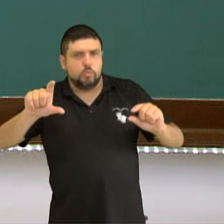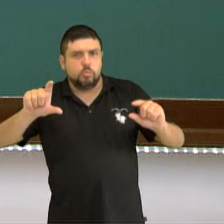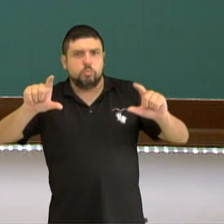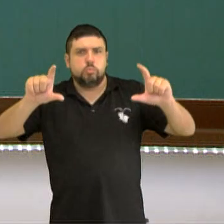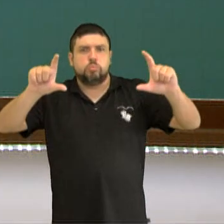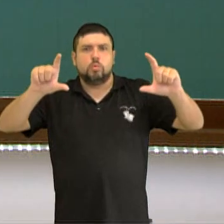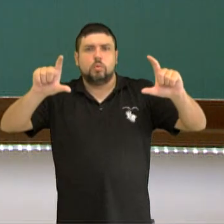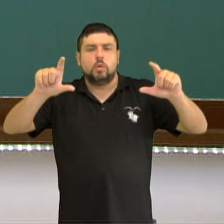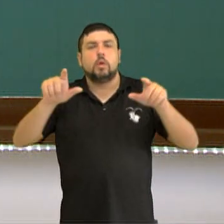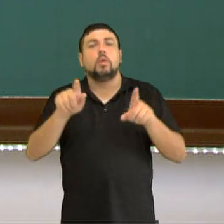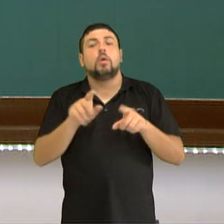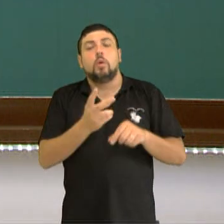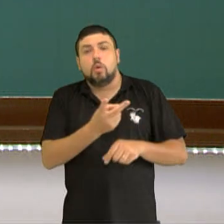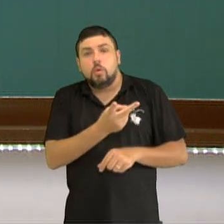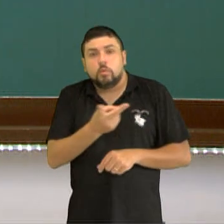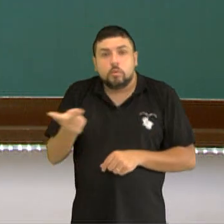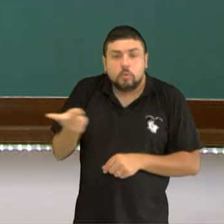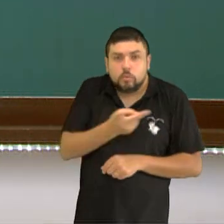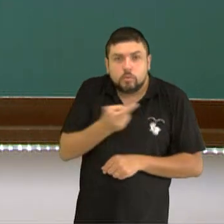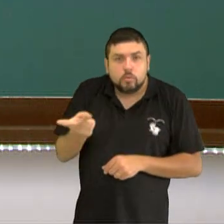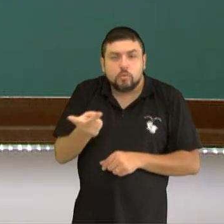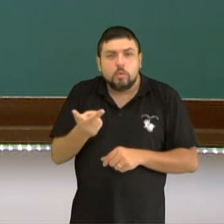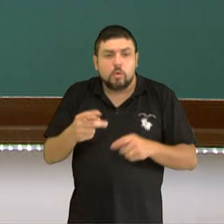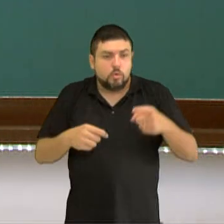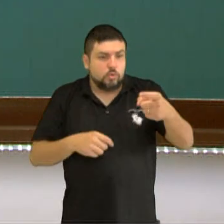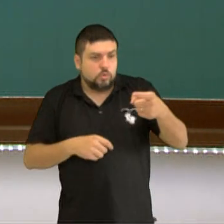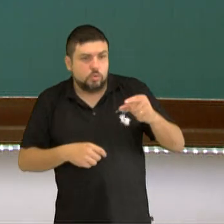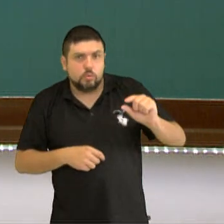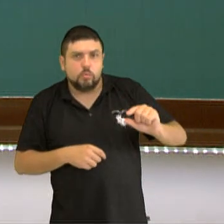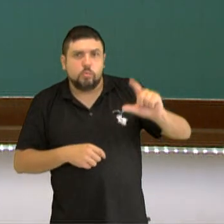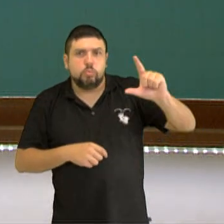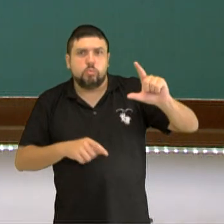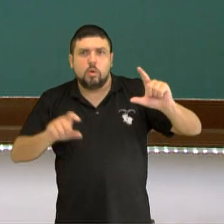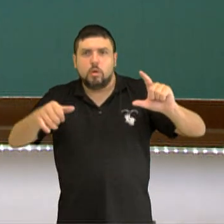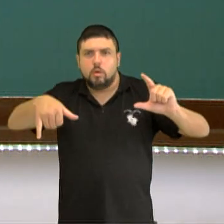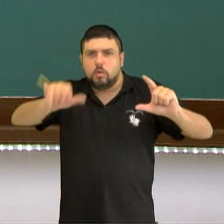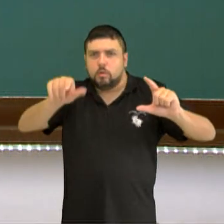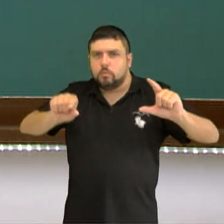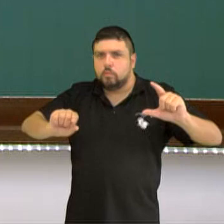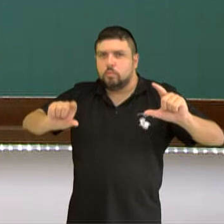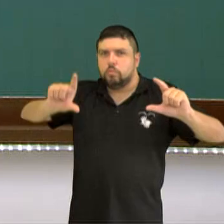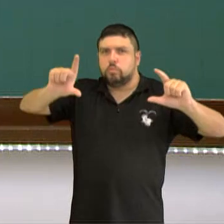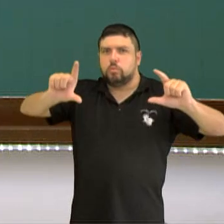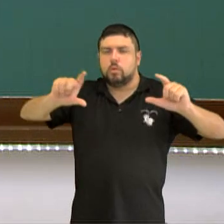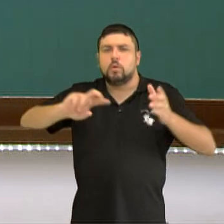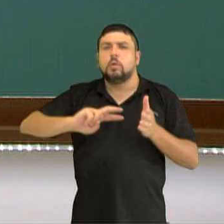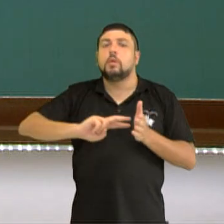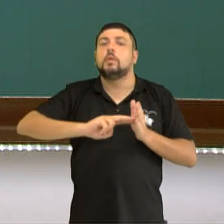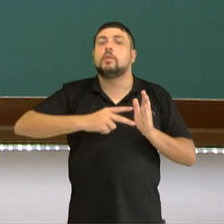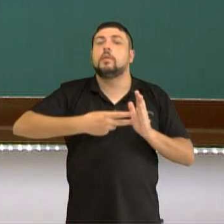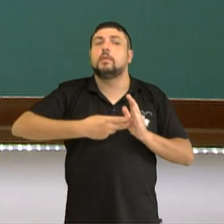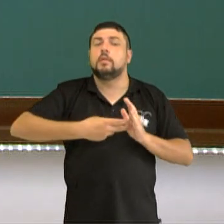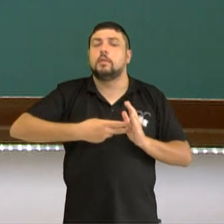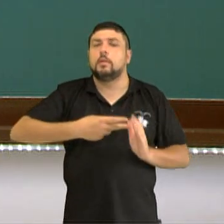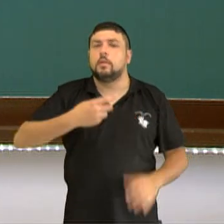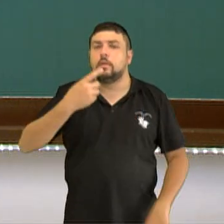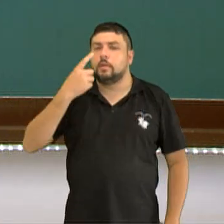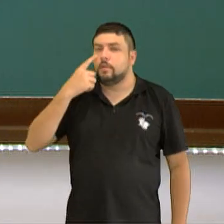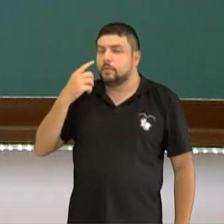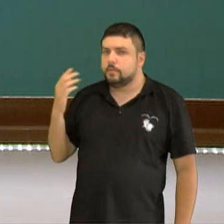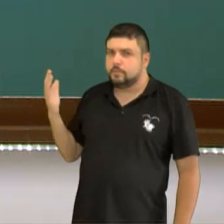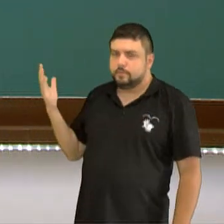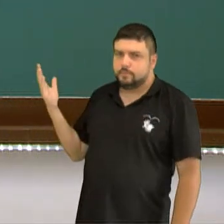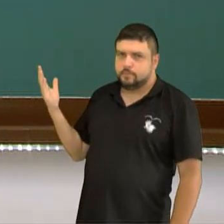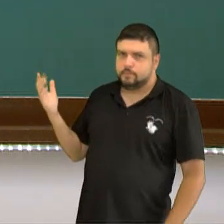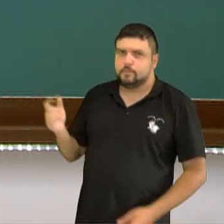foi crescente. Aumentou x e aumentou y. O que isto significa? Quando aumentamos o valor